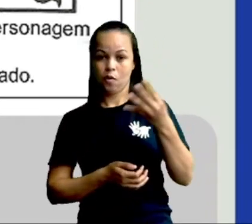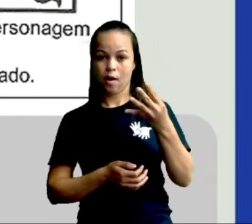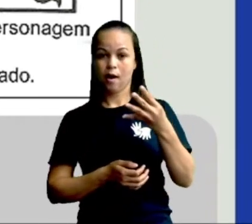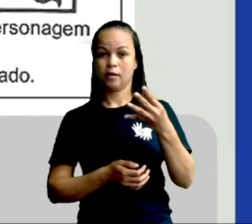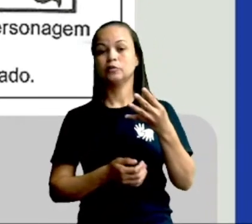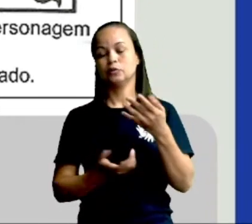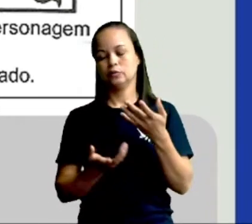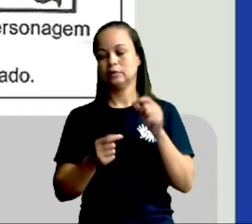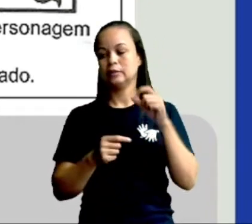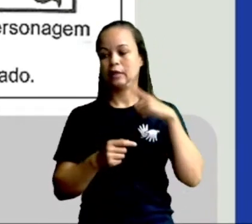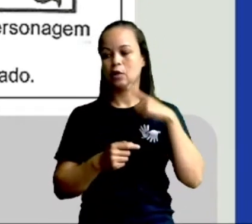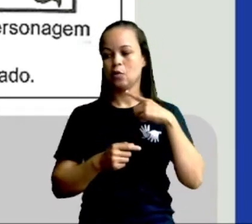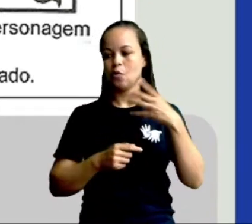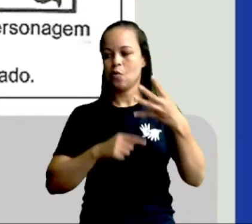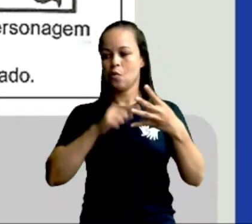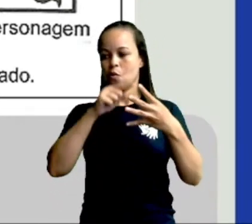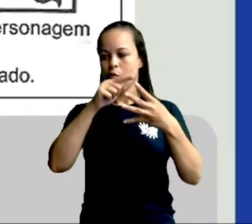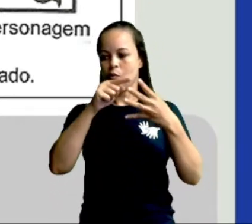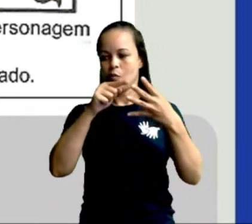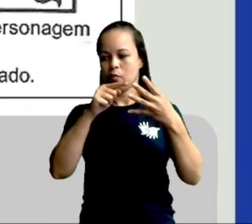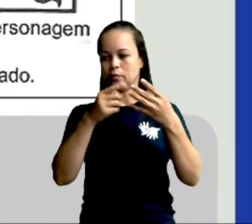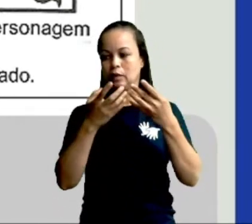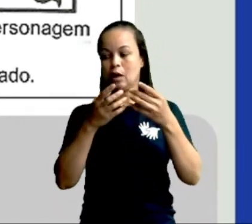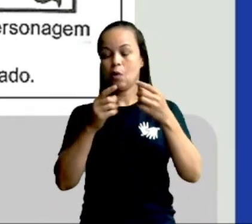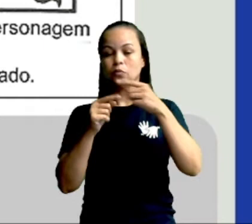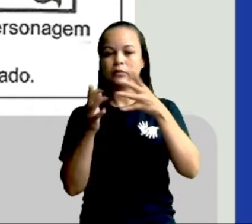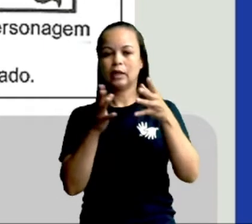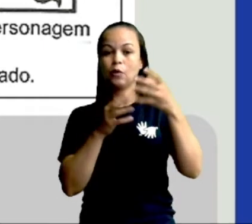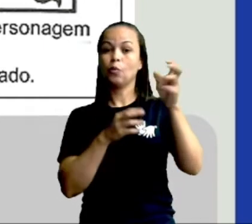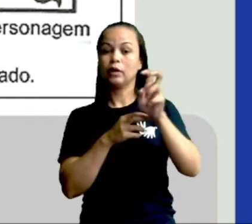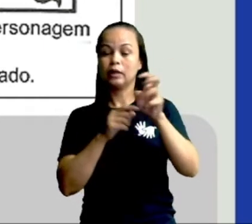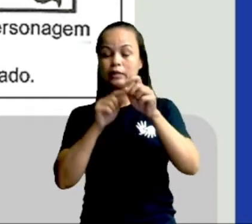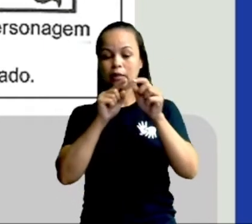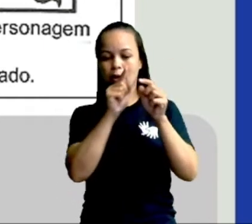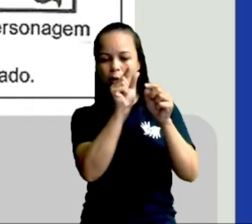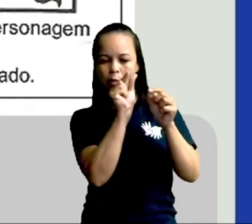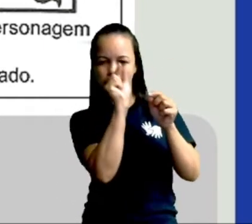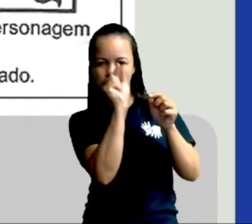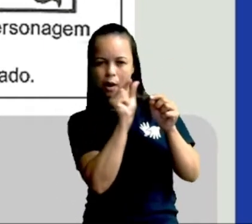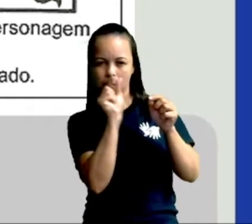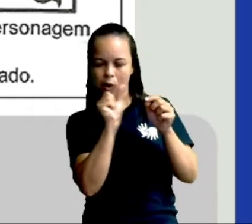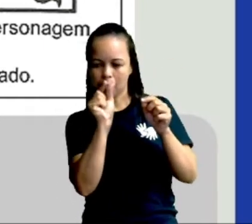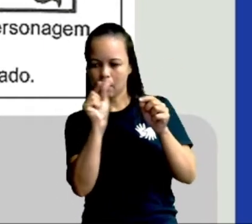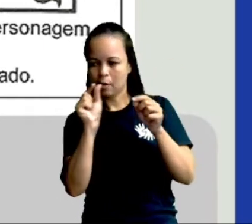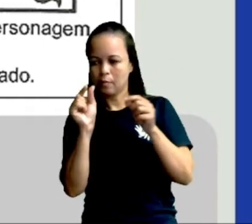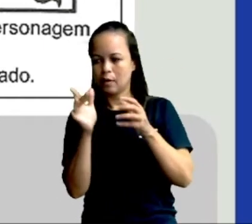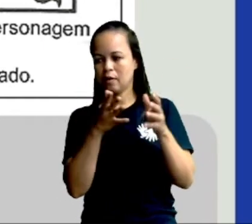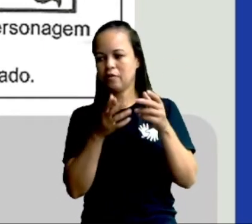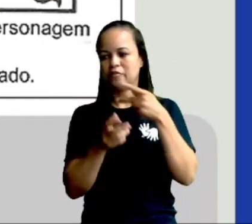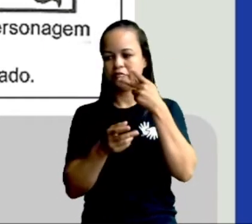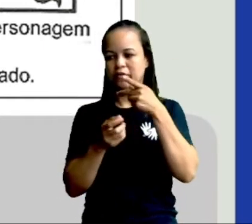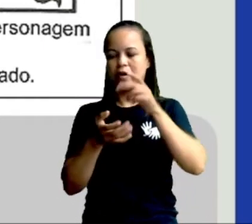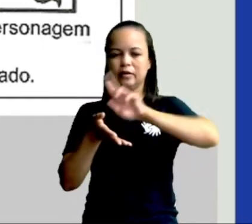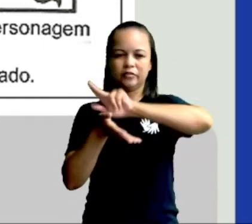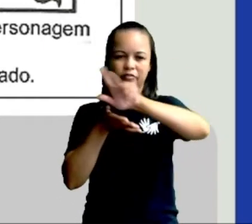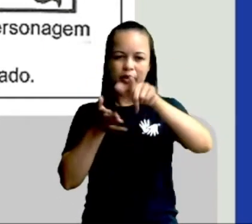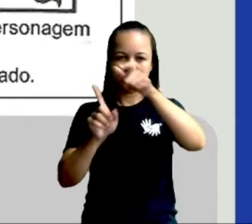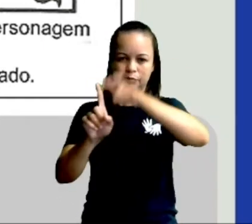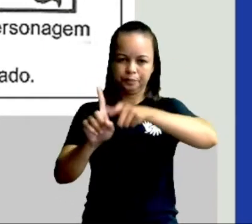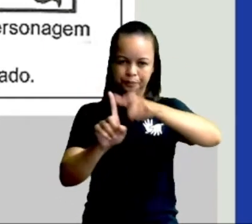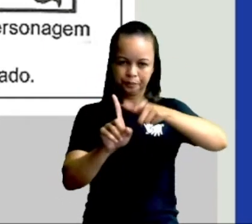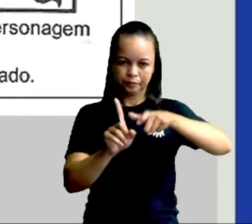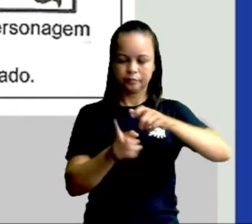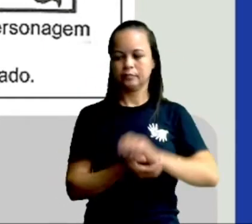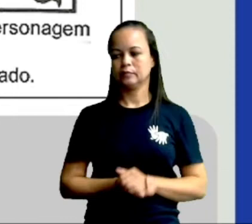com 4 partes aí divididas, ou seja, foi a fala de mais de um personagem, certinho? E o outro é quando